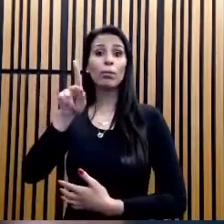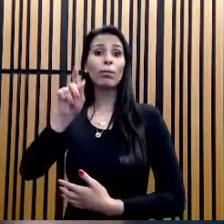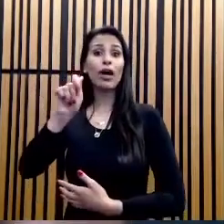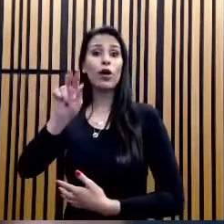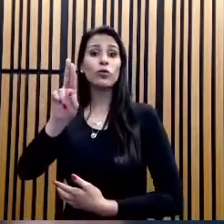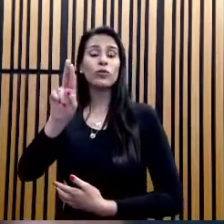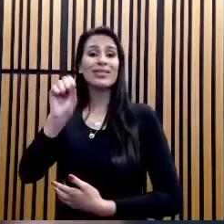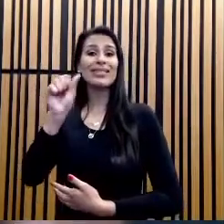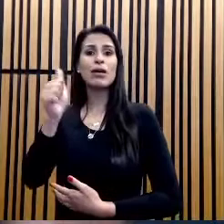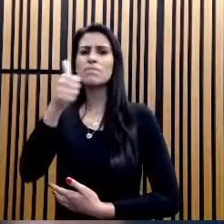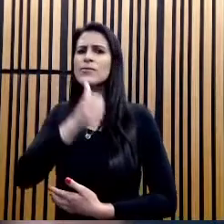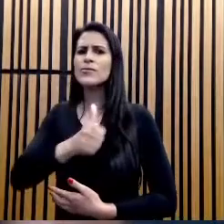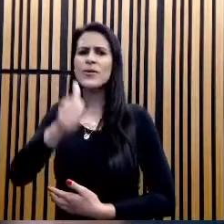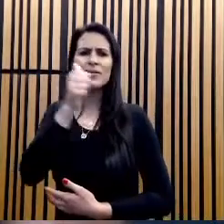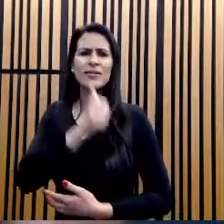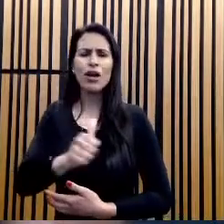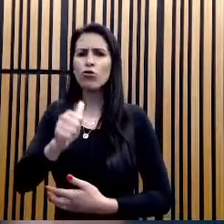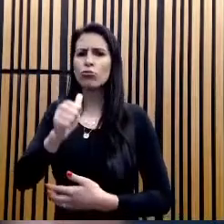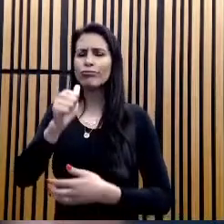olhei.